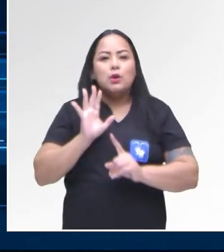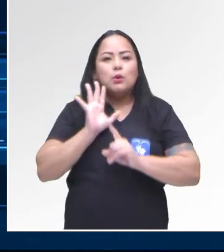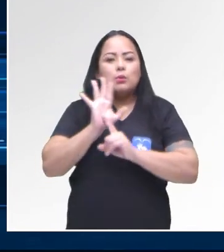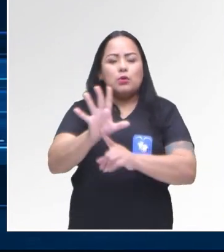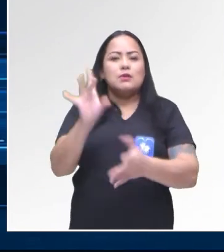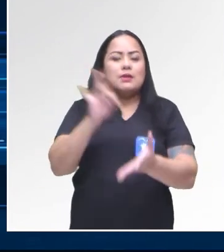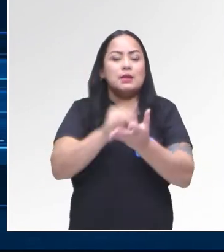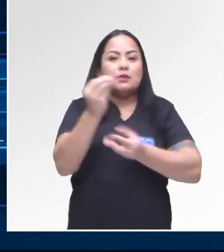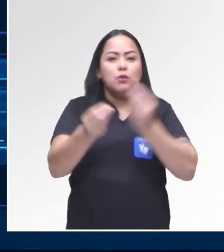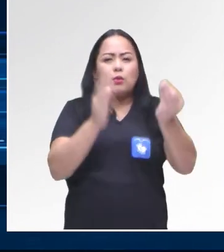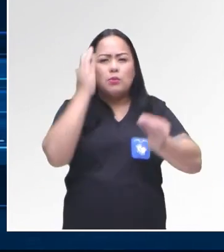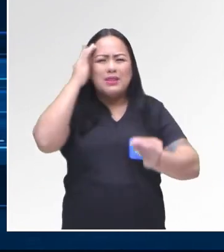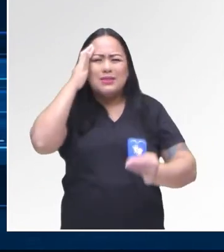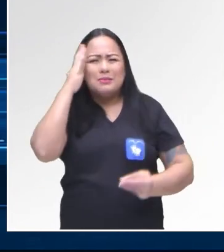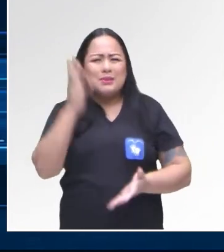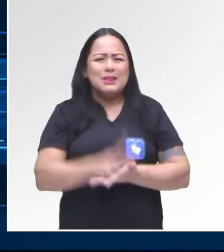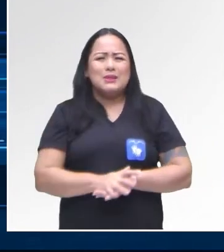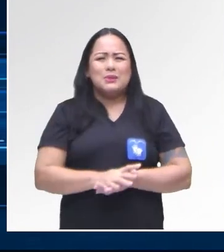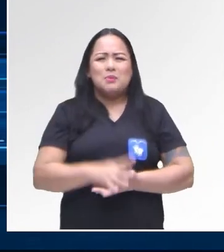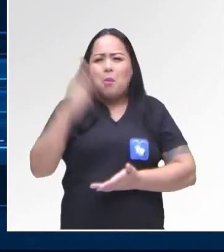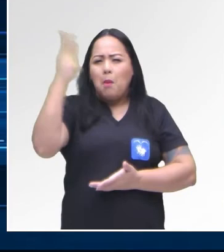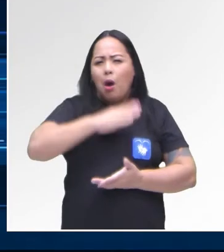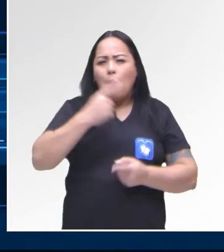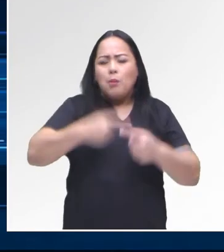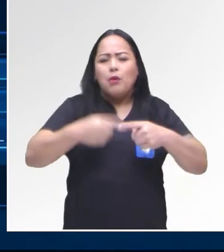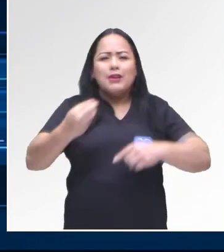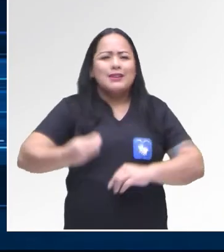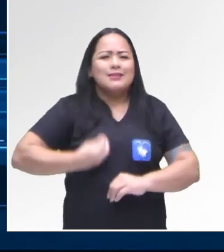Revelando uma visão trágica da existência.